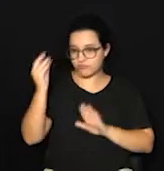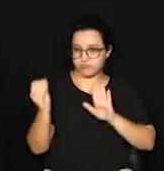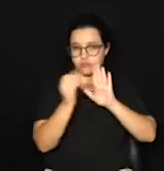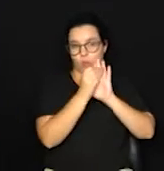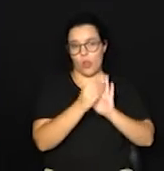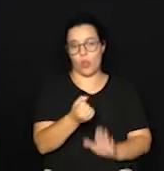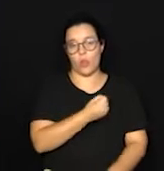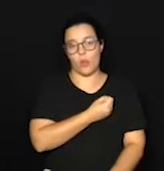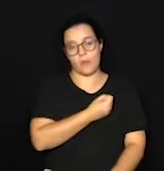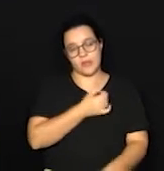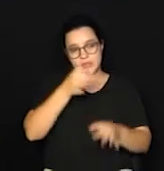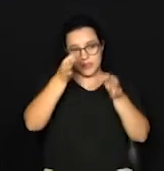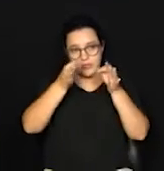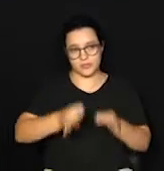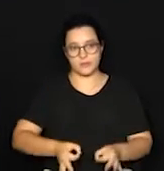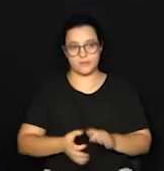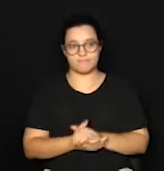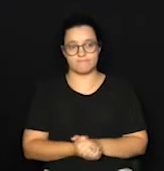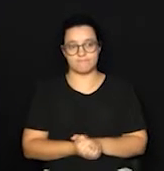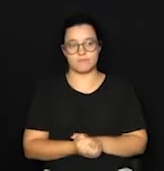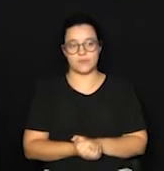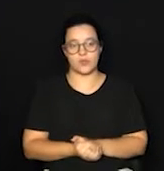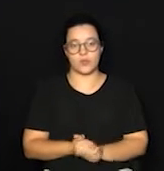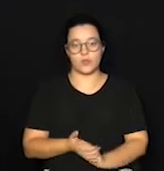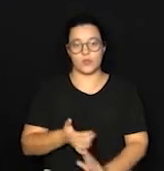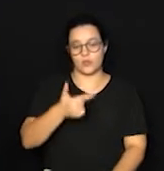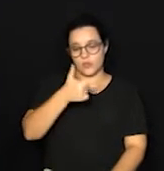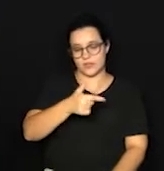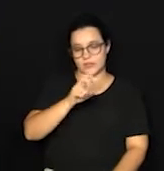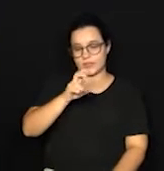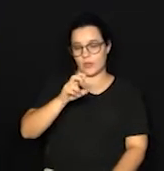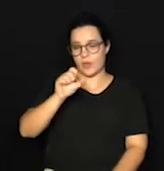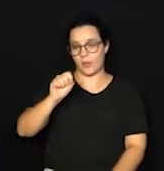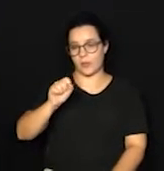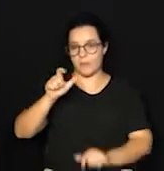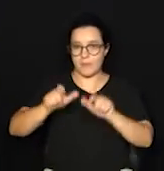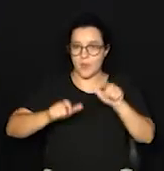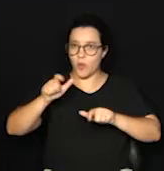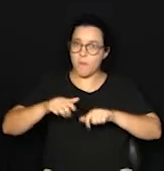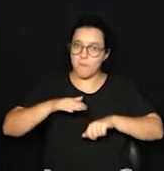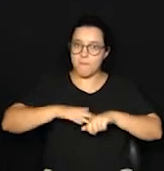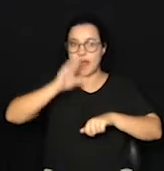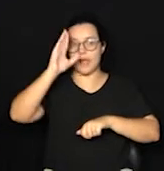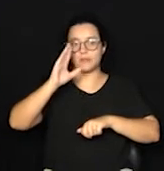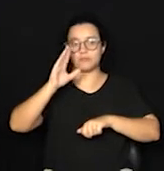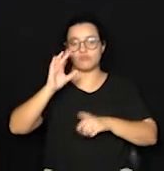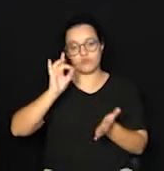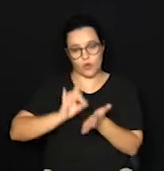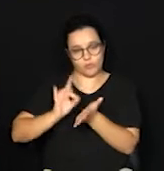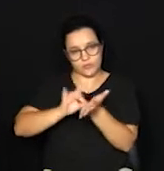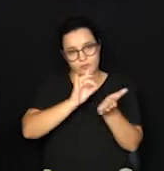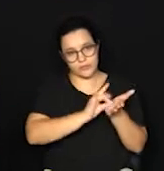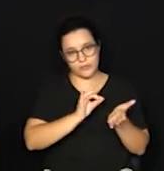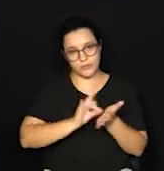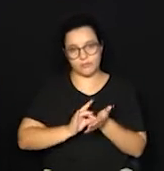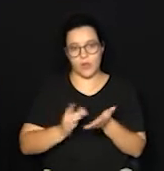Então, 258 casos a mais. Então, a cidade de Campinas, vocês viram aí, chegou na marca de